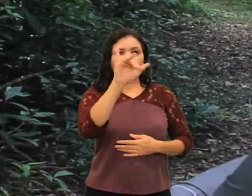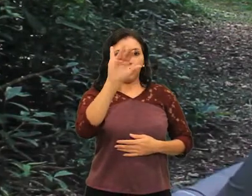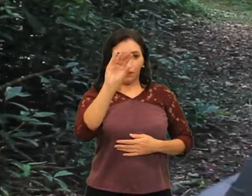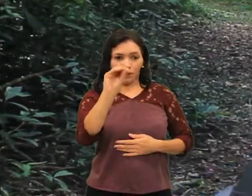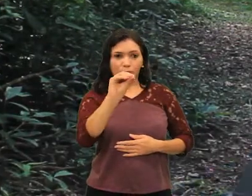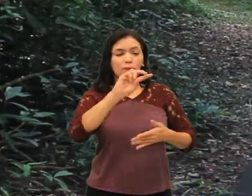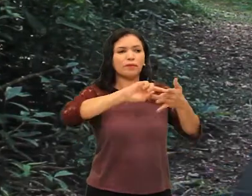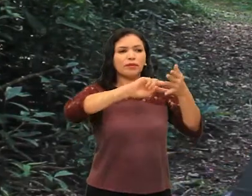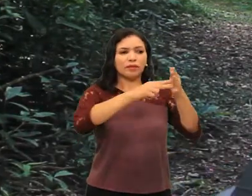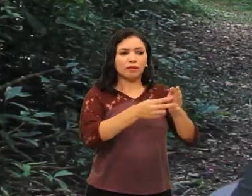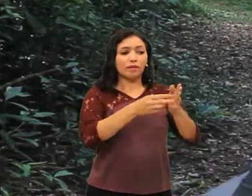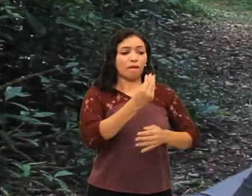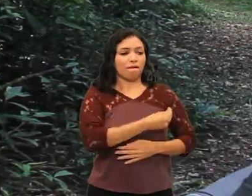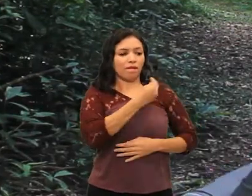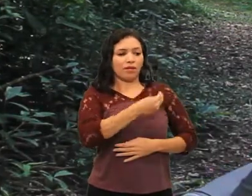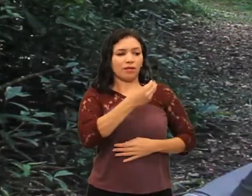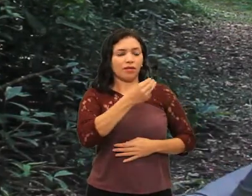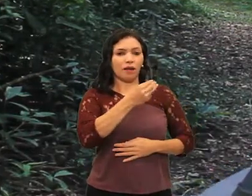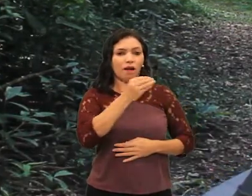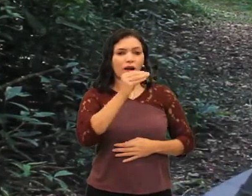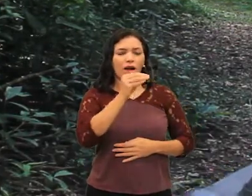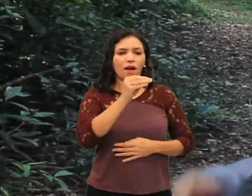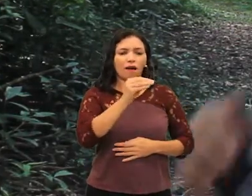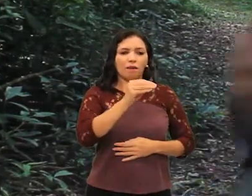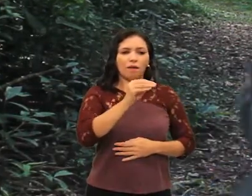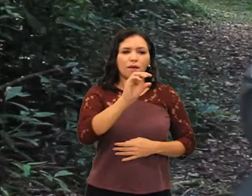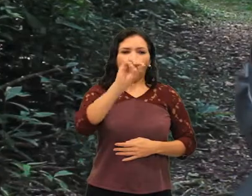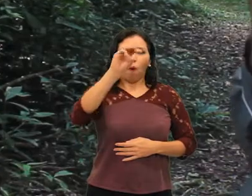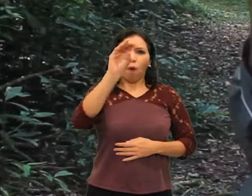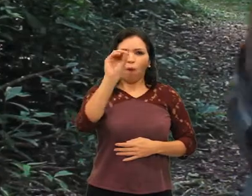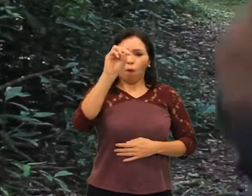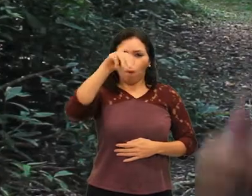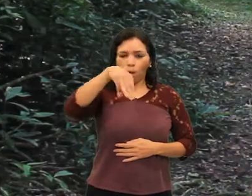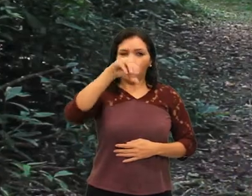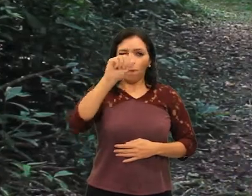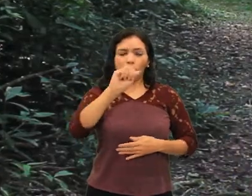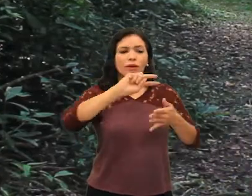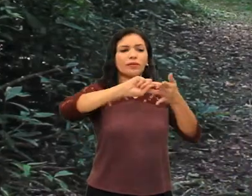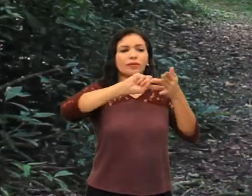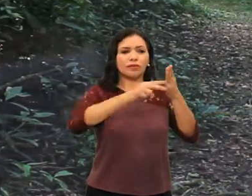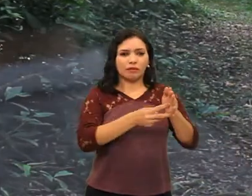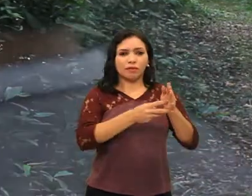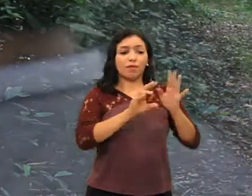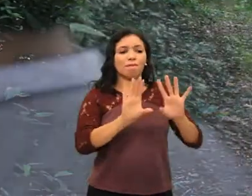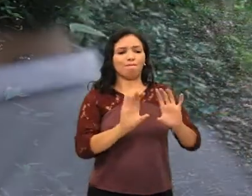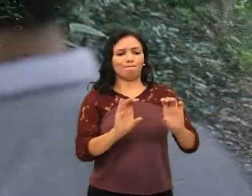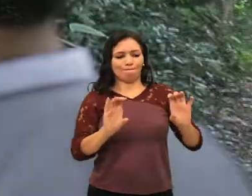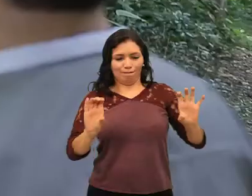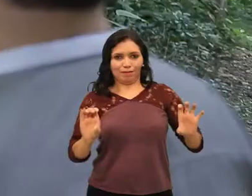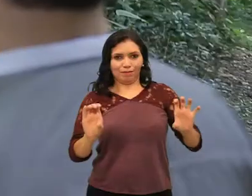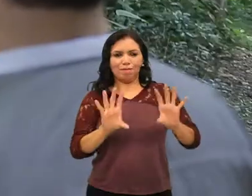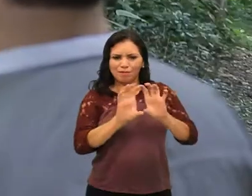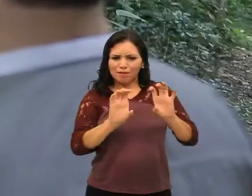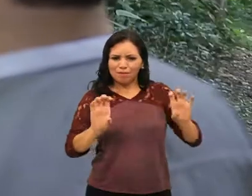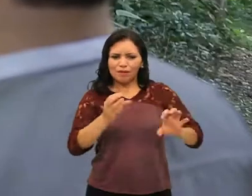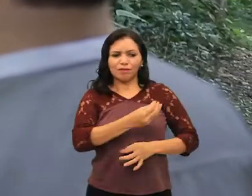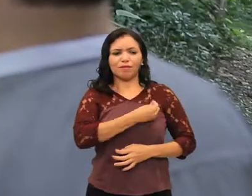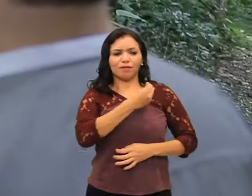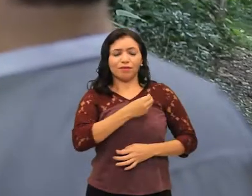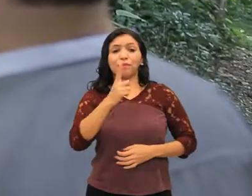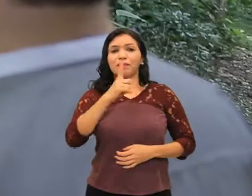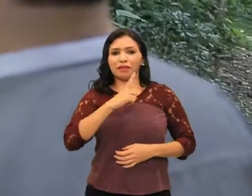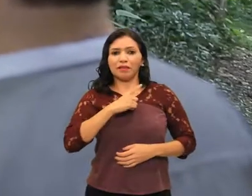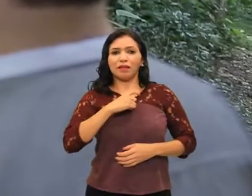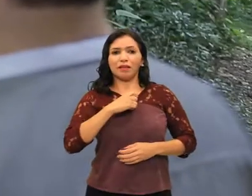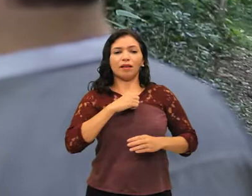significa massa. Essa massa de vida, ela tem características comuns e ela